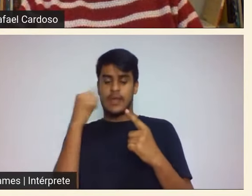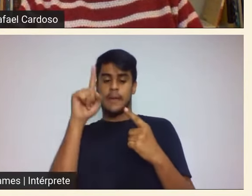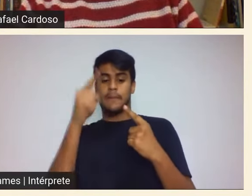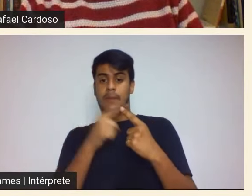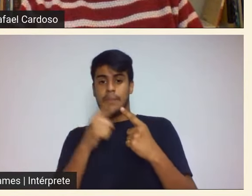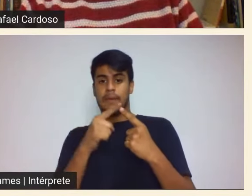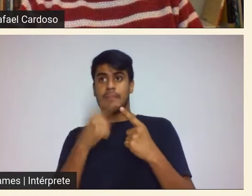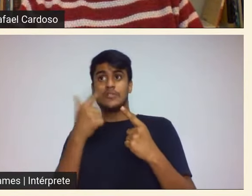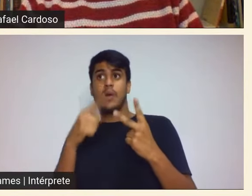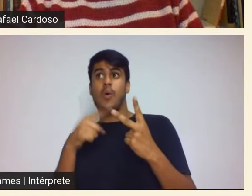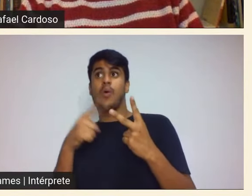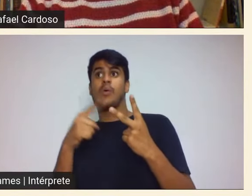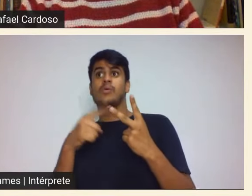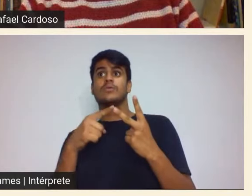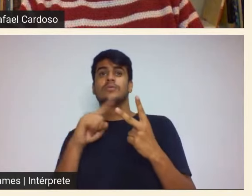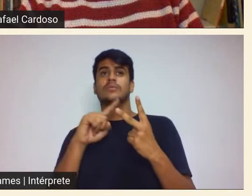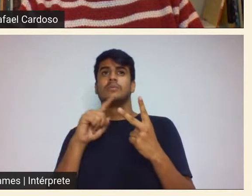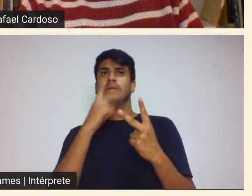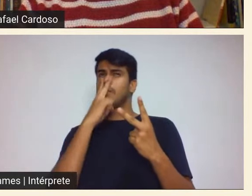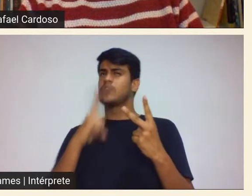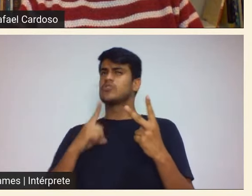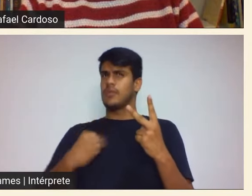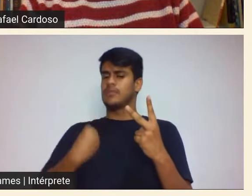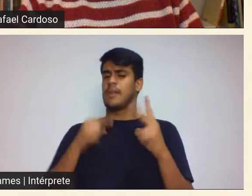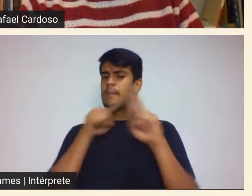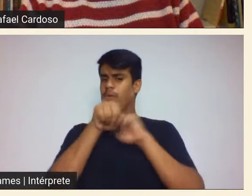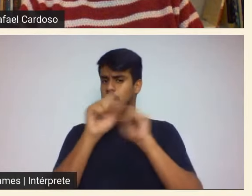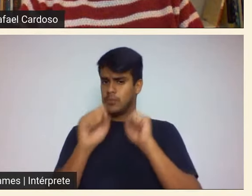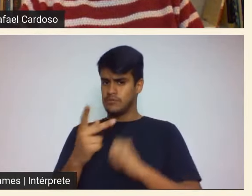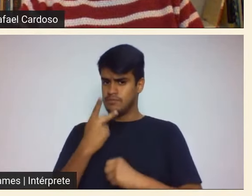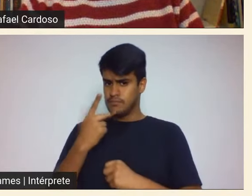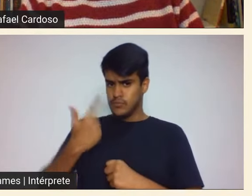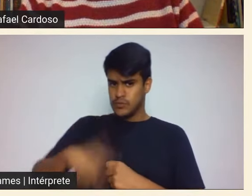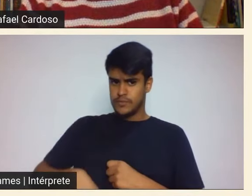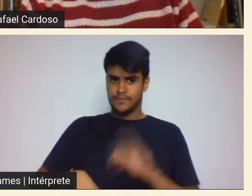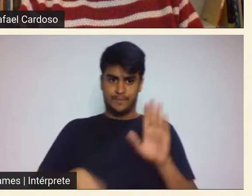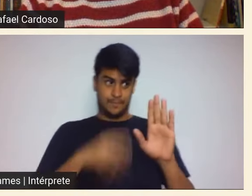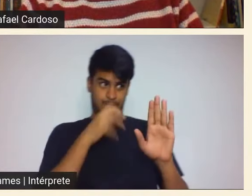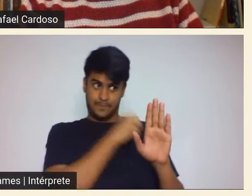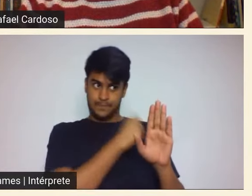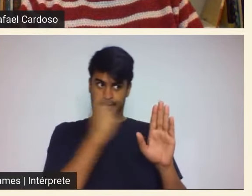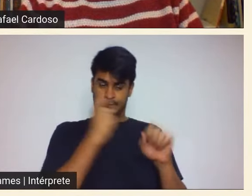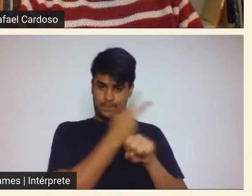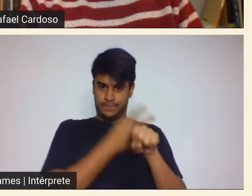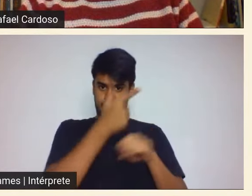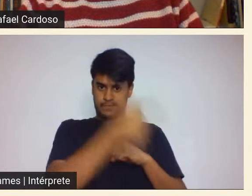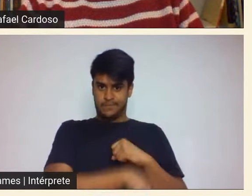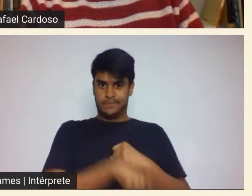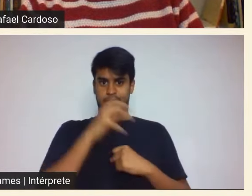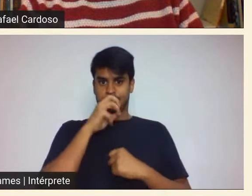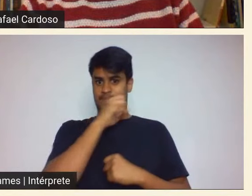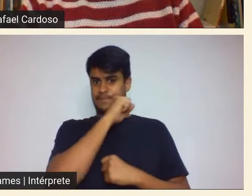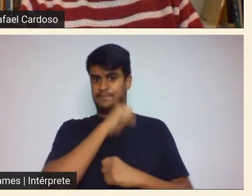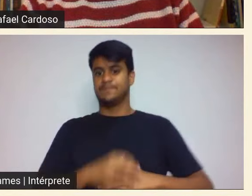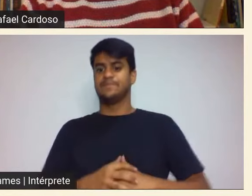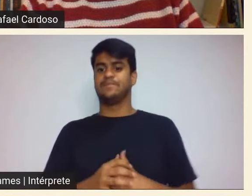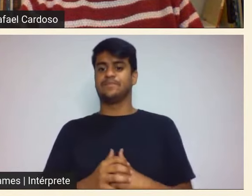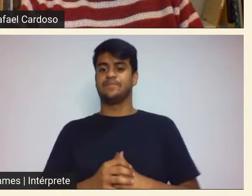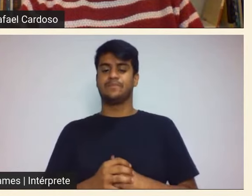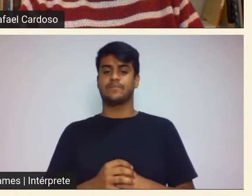eu queria falar, mas que está presente na pergunta. Deixa eu subir um pouquinho aqui para chegar na pergunta dele de